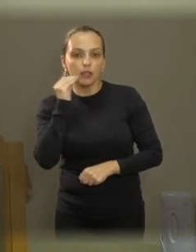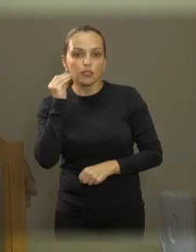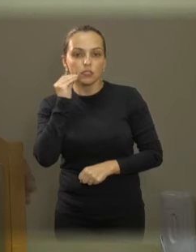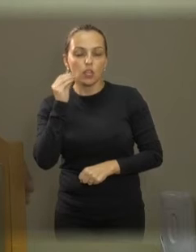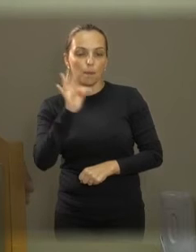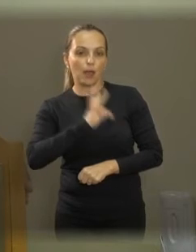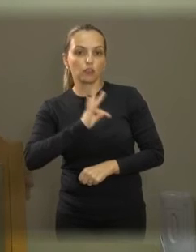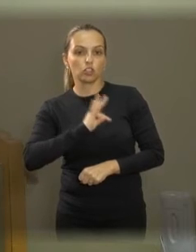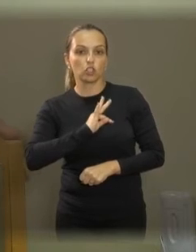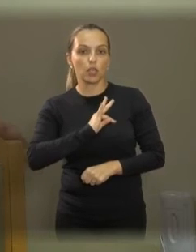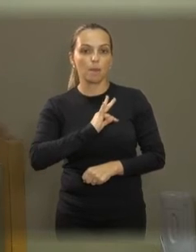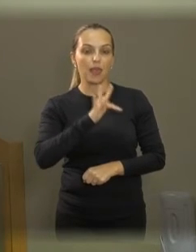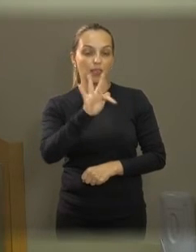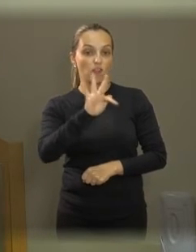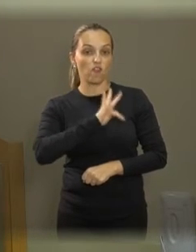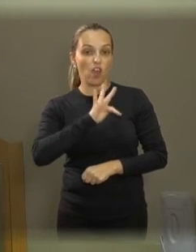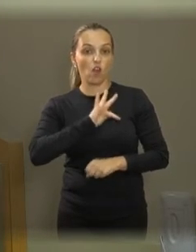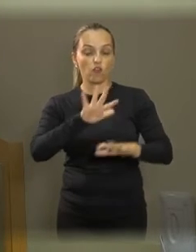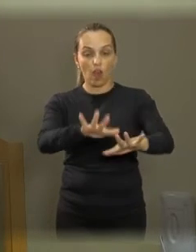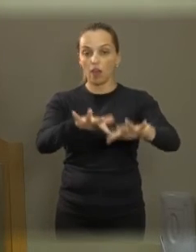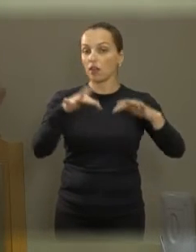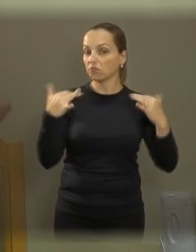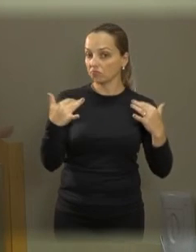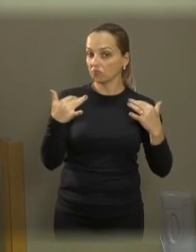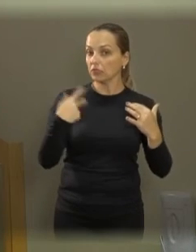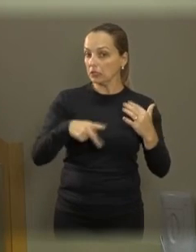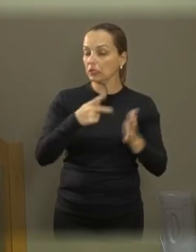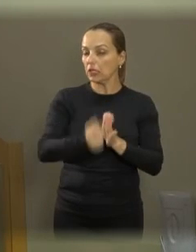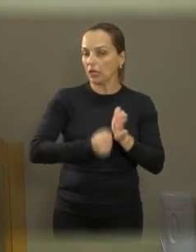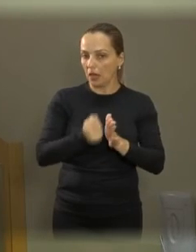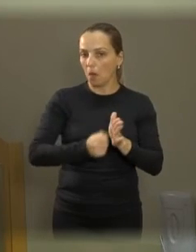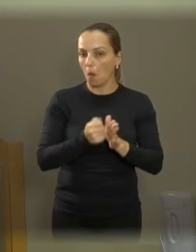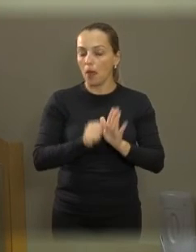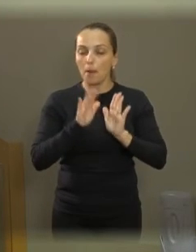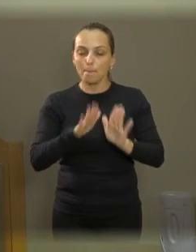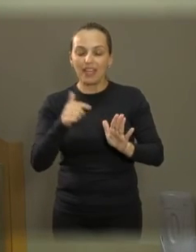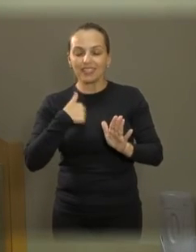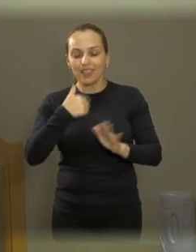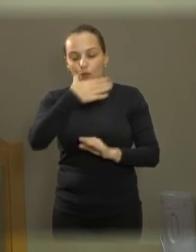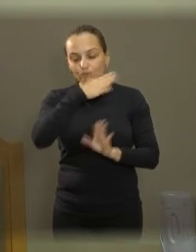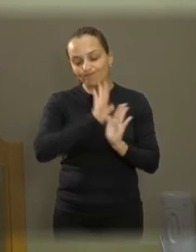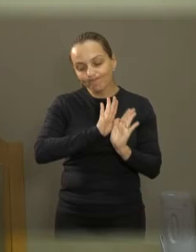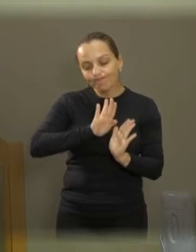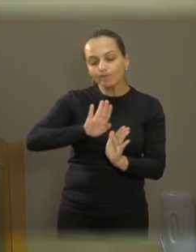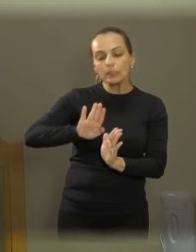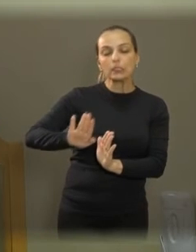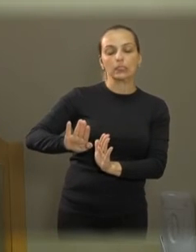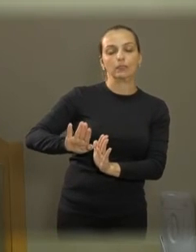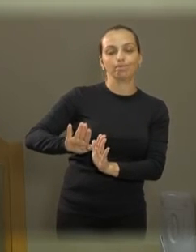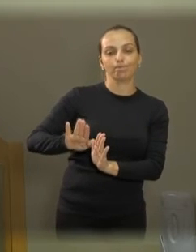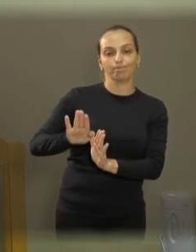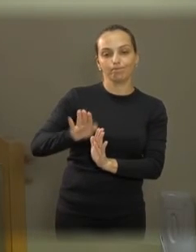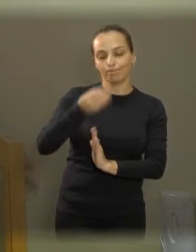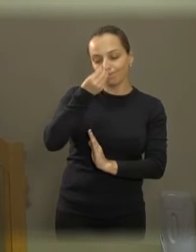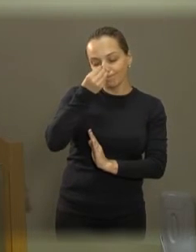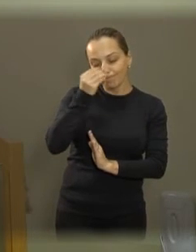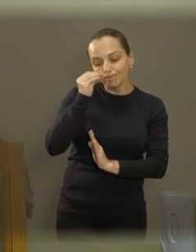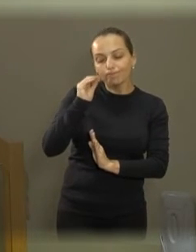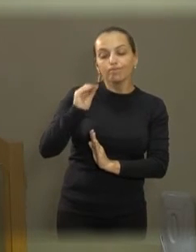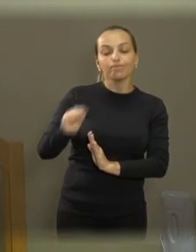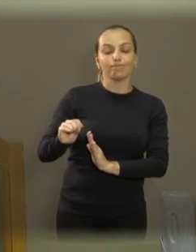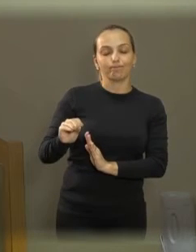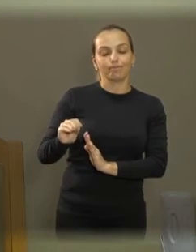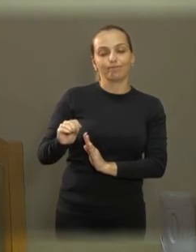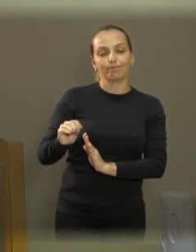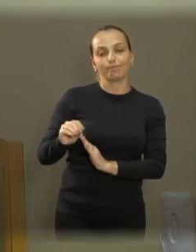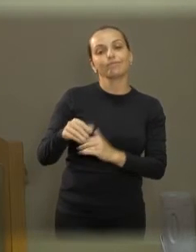queria estudar, então eu deixei de lado tudo isso. Né? Então, tem algumas coisas